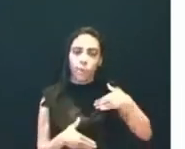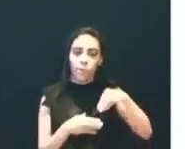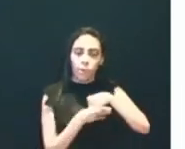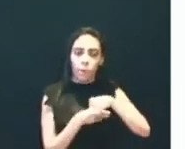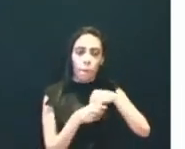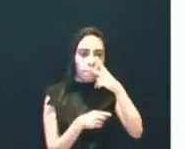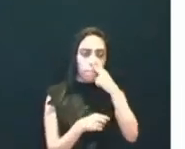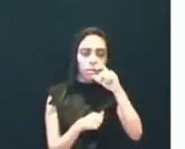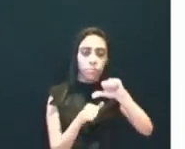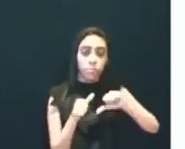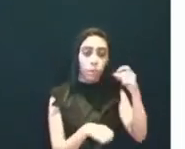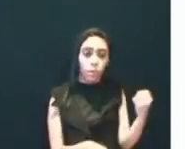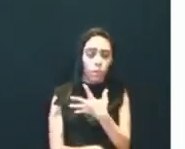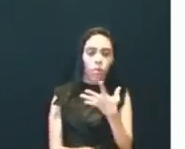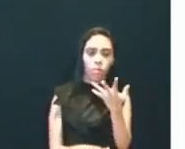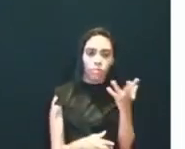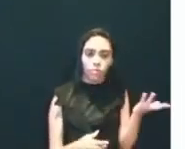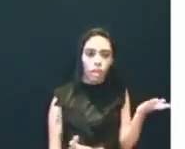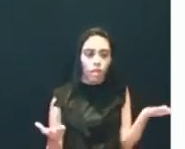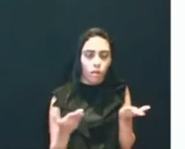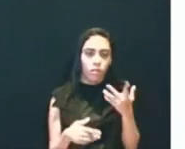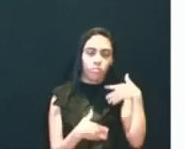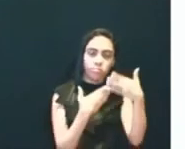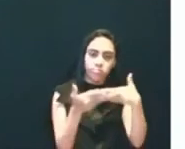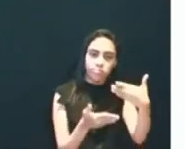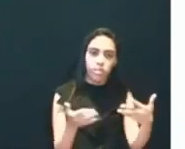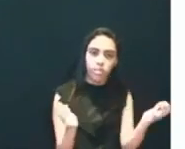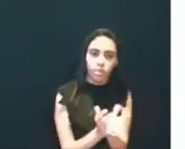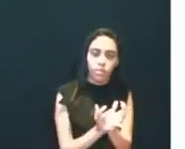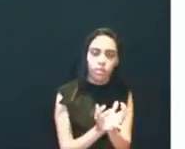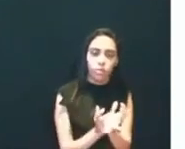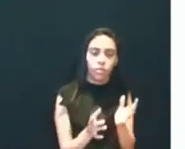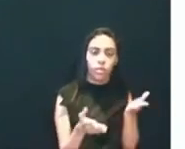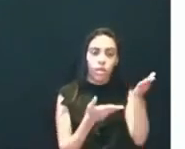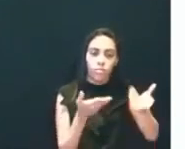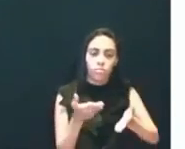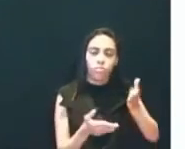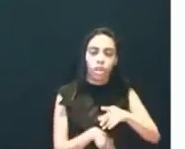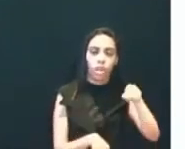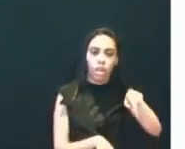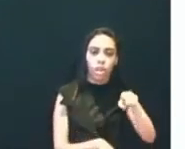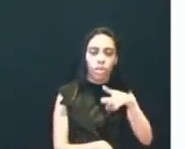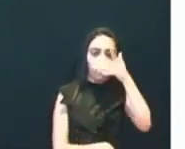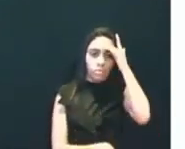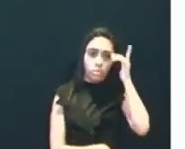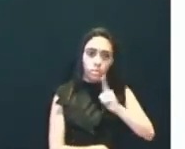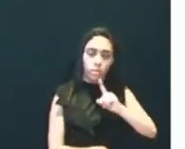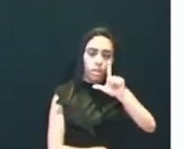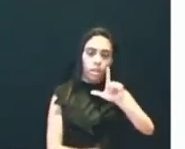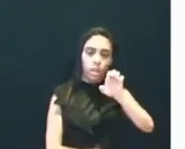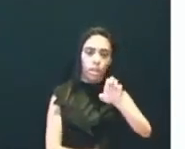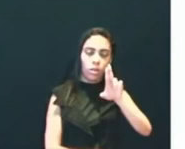estratégia moderna, é uma estratégia que vem sendo desenvolvida para o tratamento das leucemias. Ele é um tipo